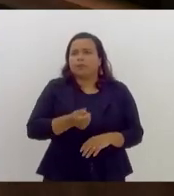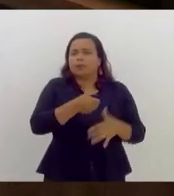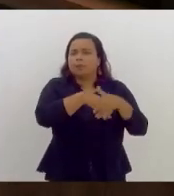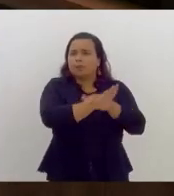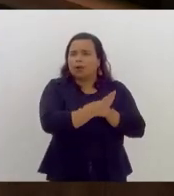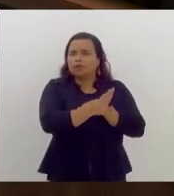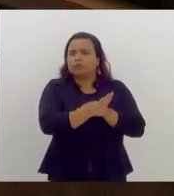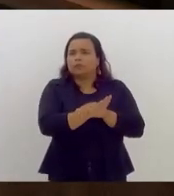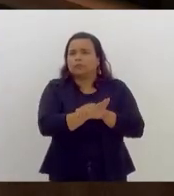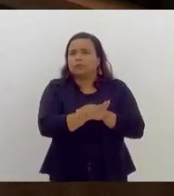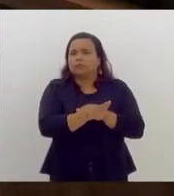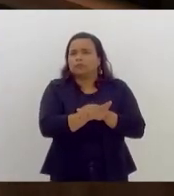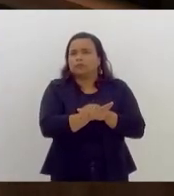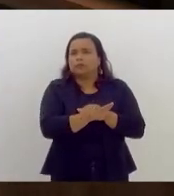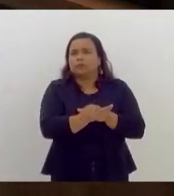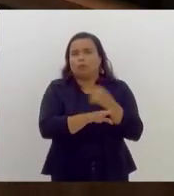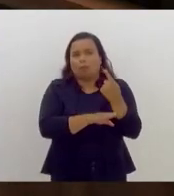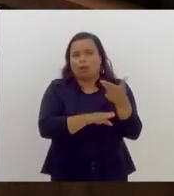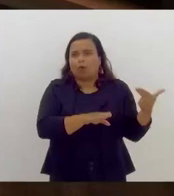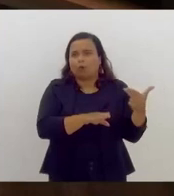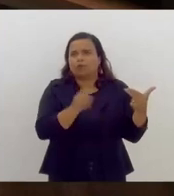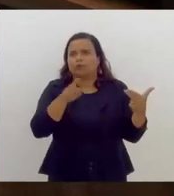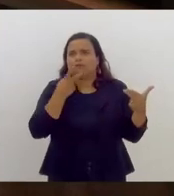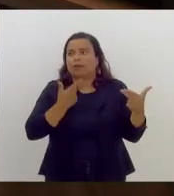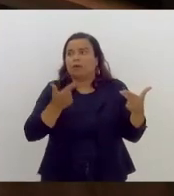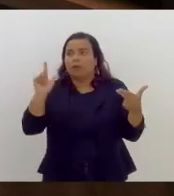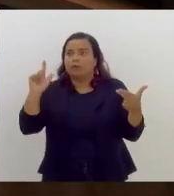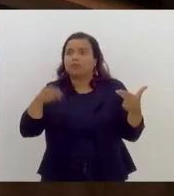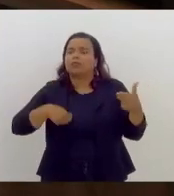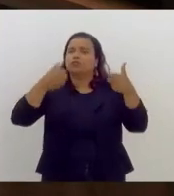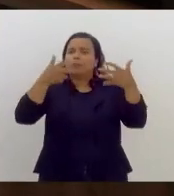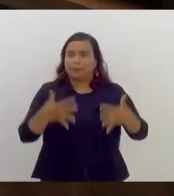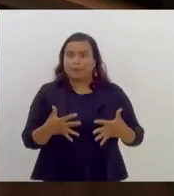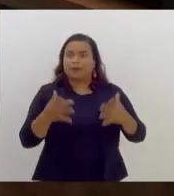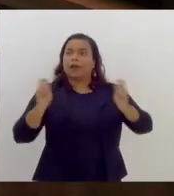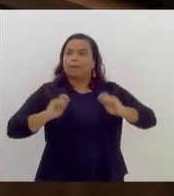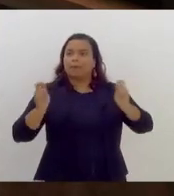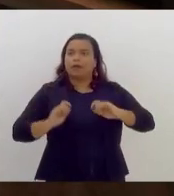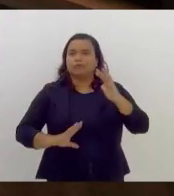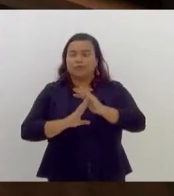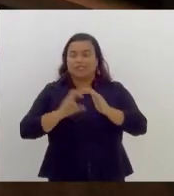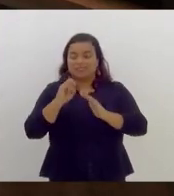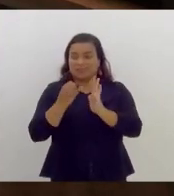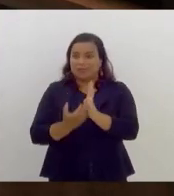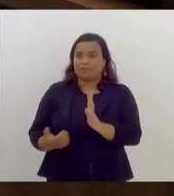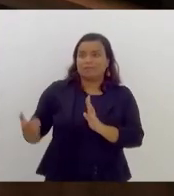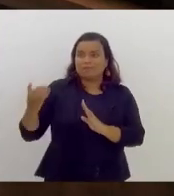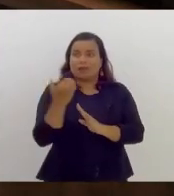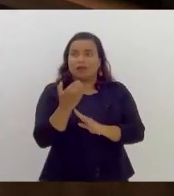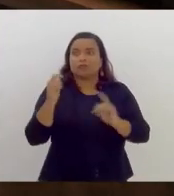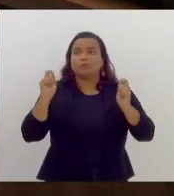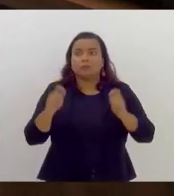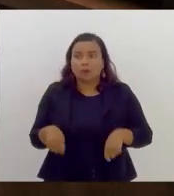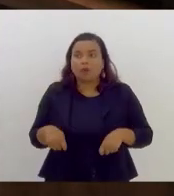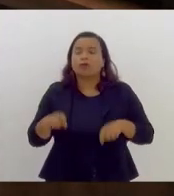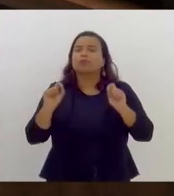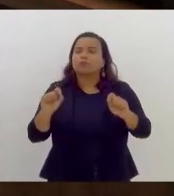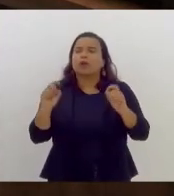Y, ele está dizendo qual é a capacidade dele. Fazendo mais do que isso, pode,